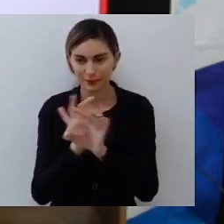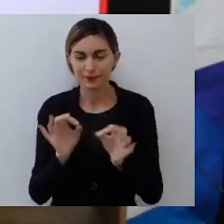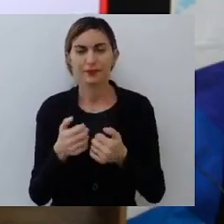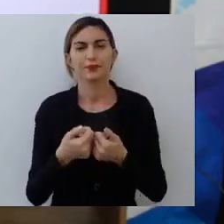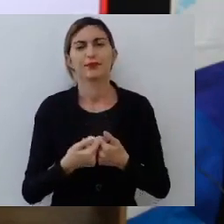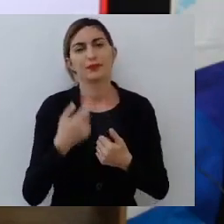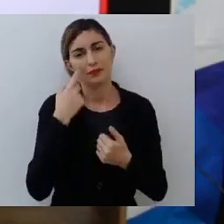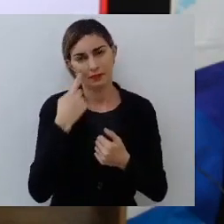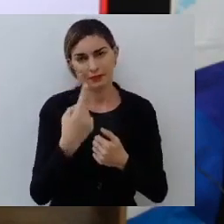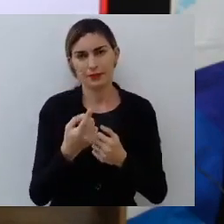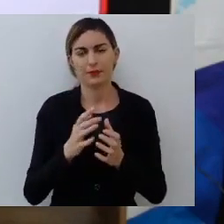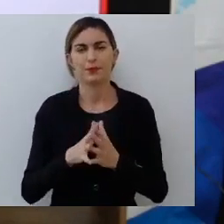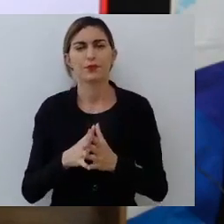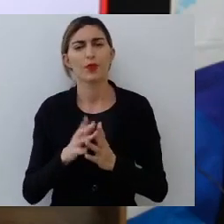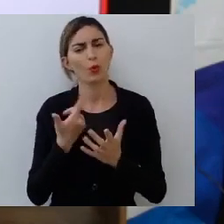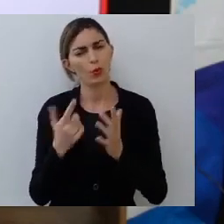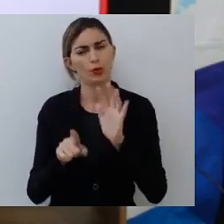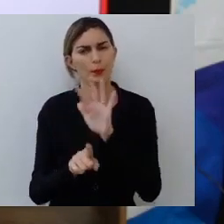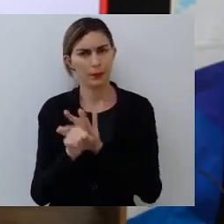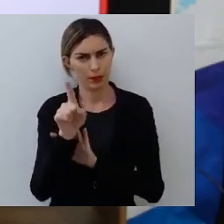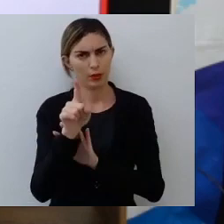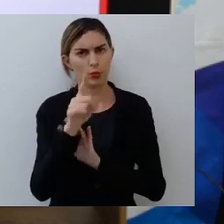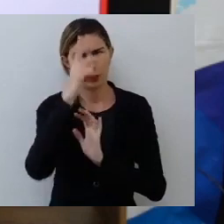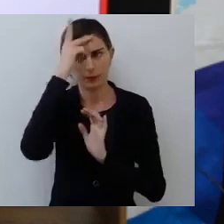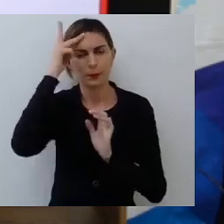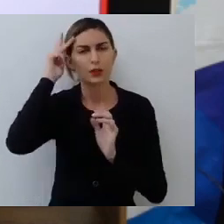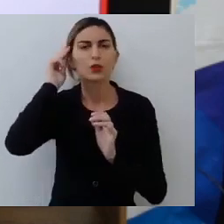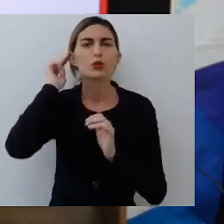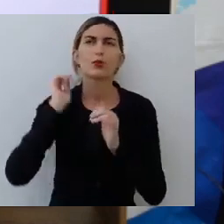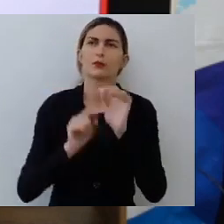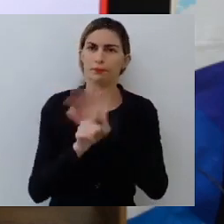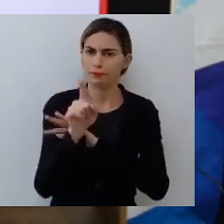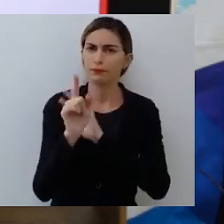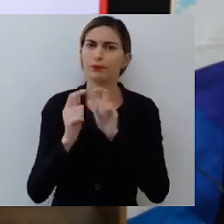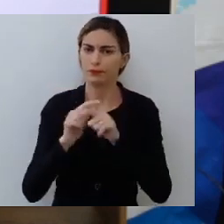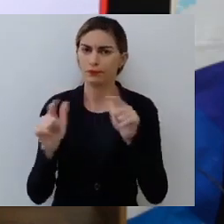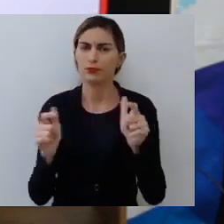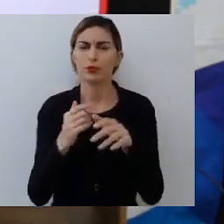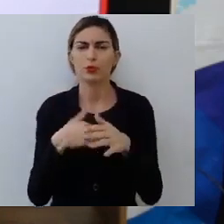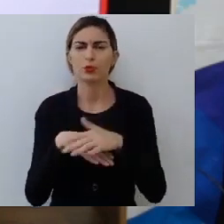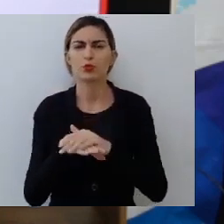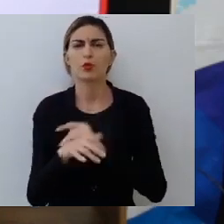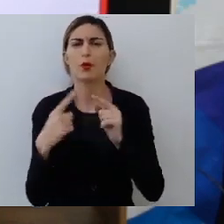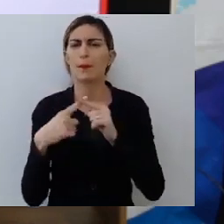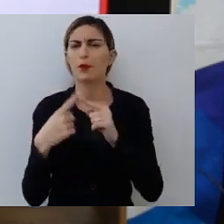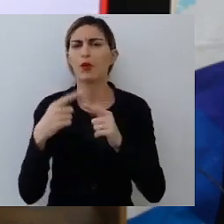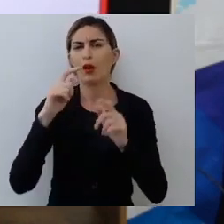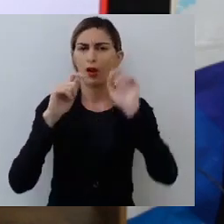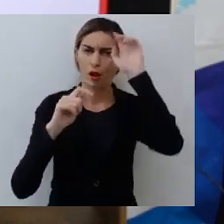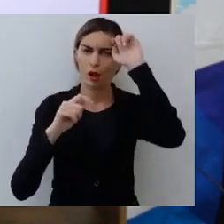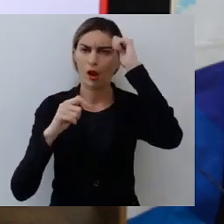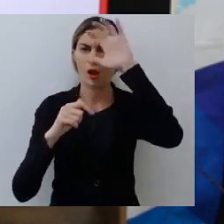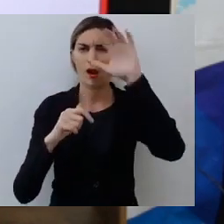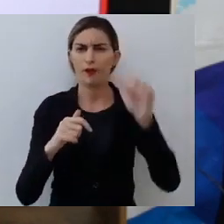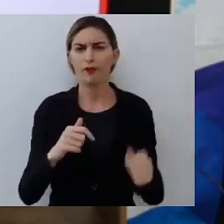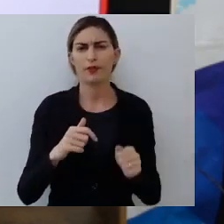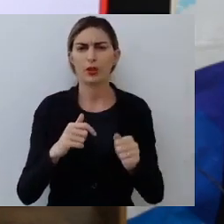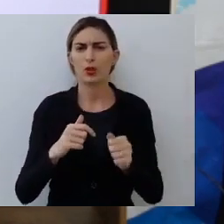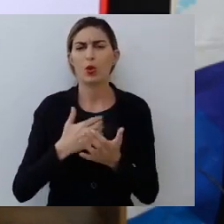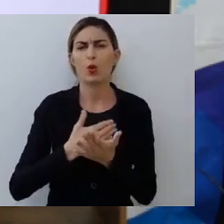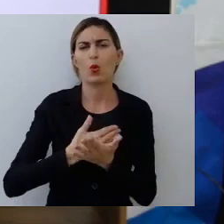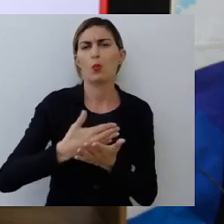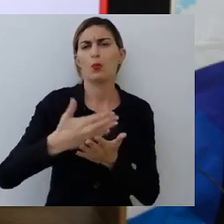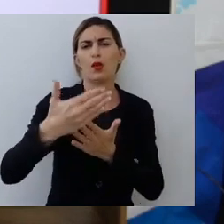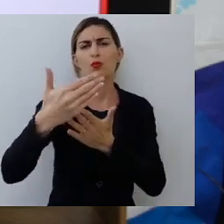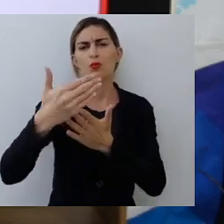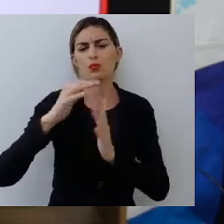Então, outra pergunta que muita gente se faz é: por que se considera a África como o berço da